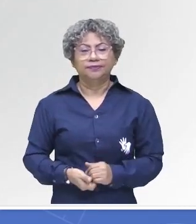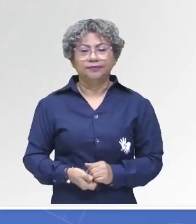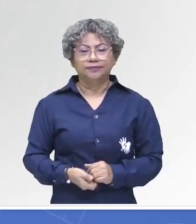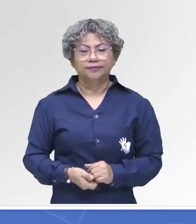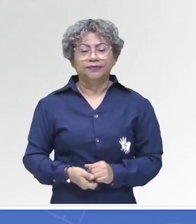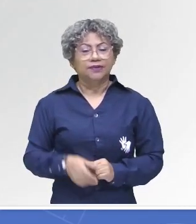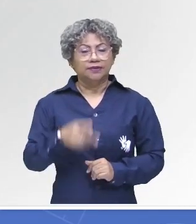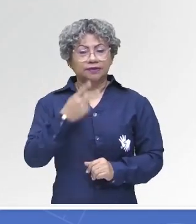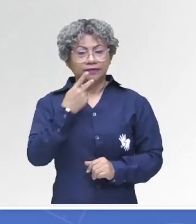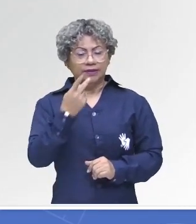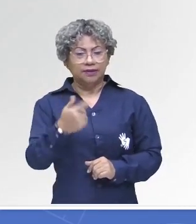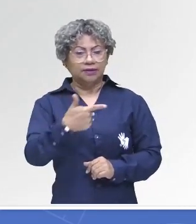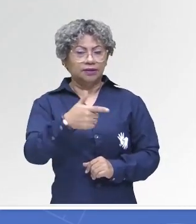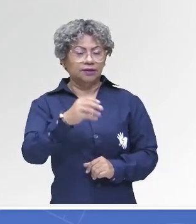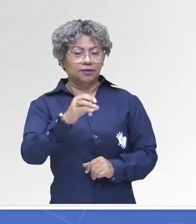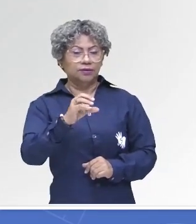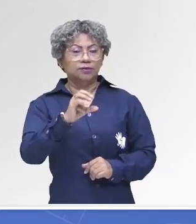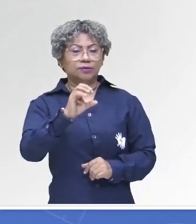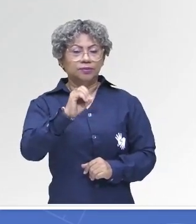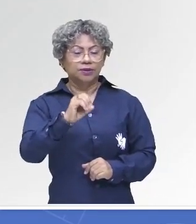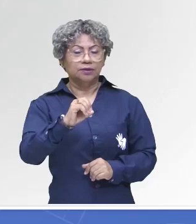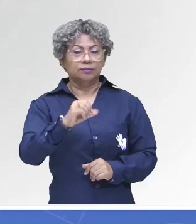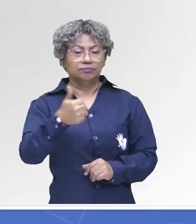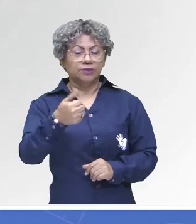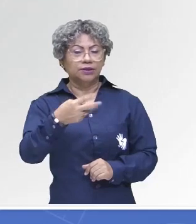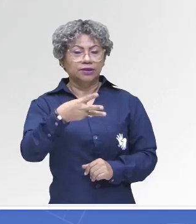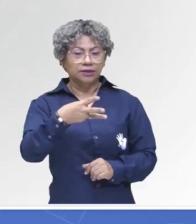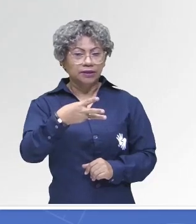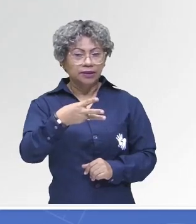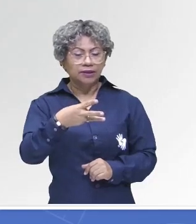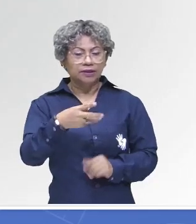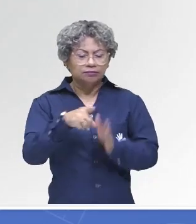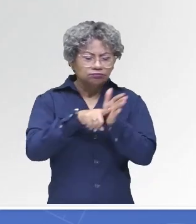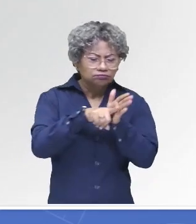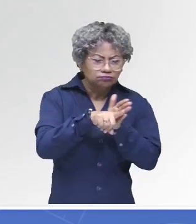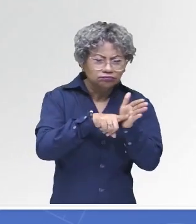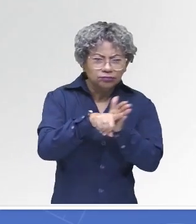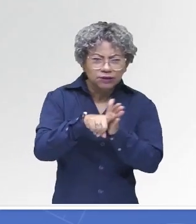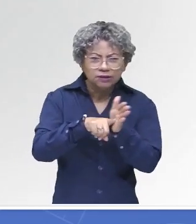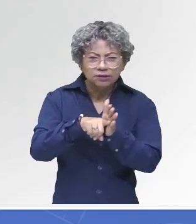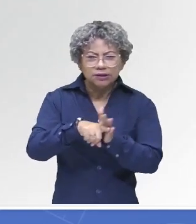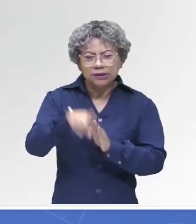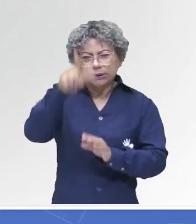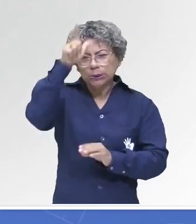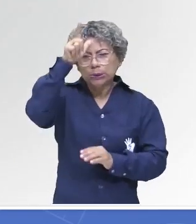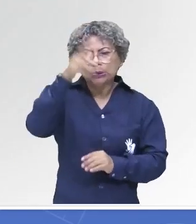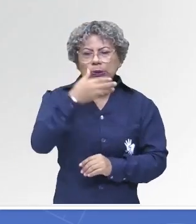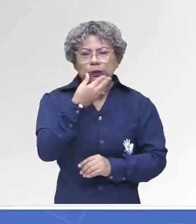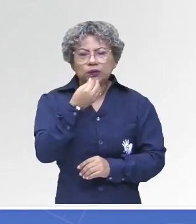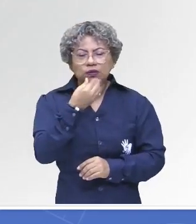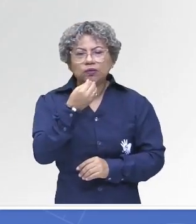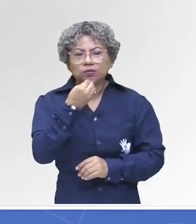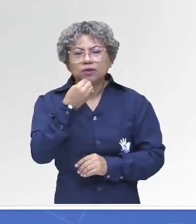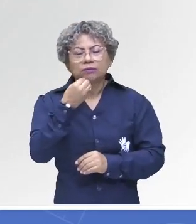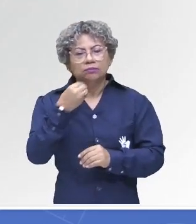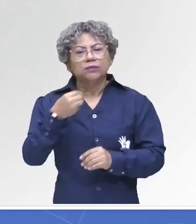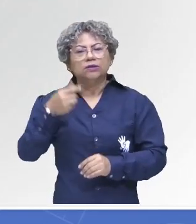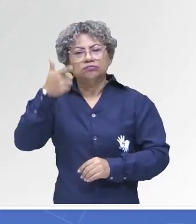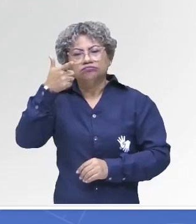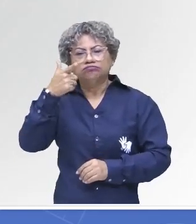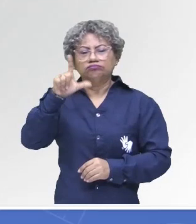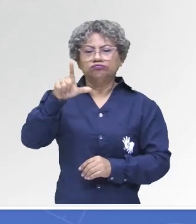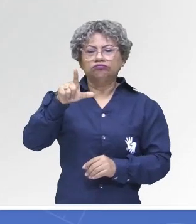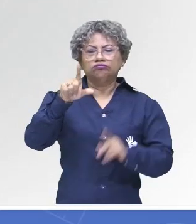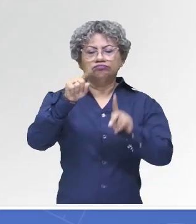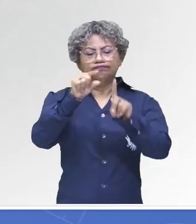citar que em 2013, os cientistas alemães aí, eles conseguiram temperaturas abaixo do 0 Kelvin,